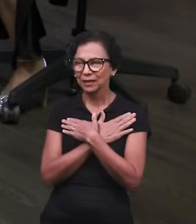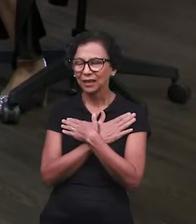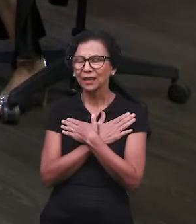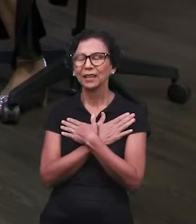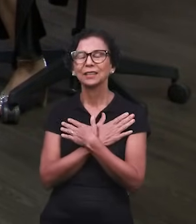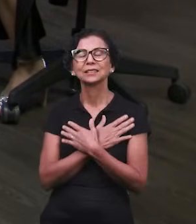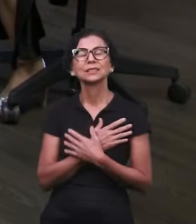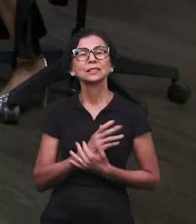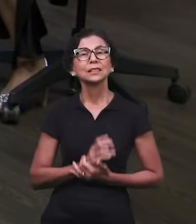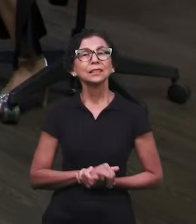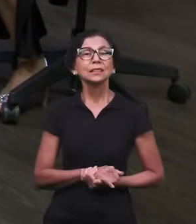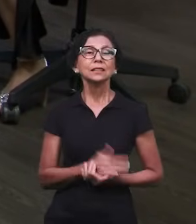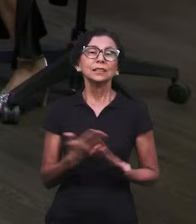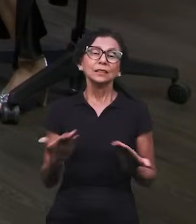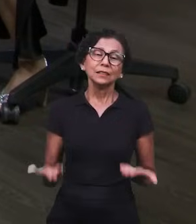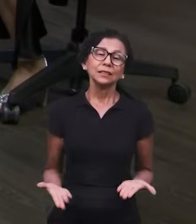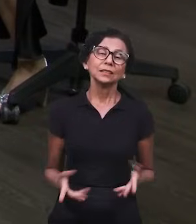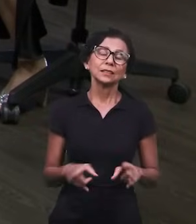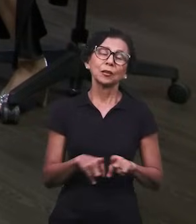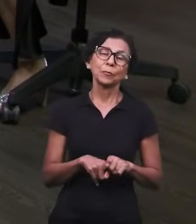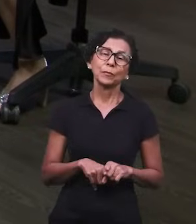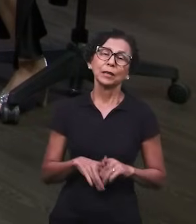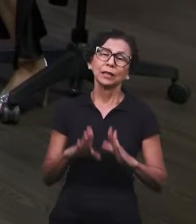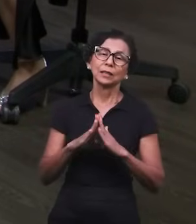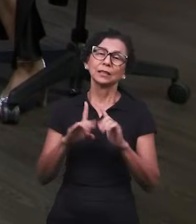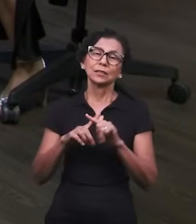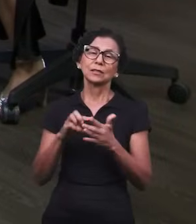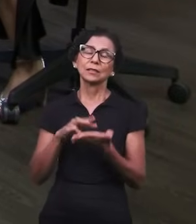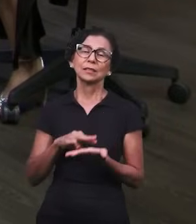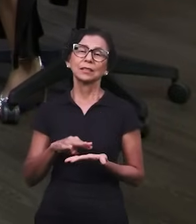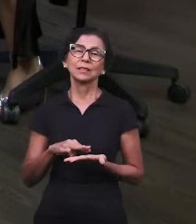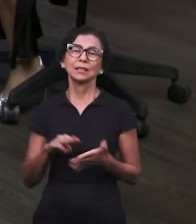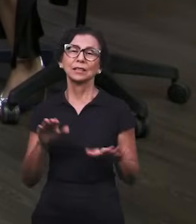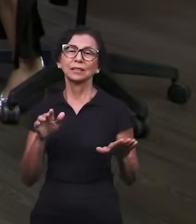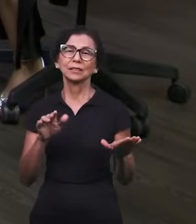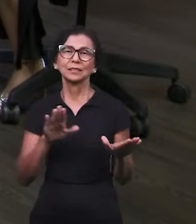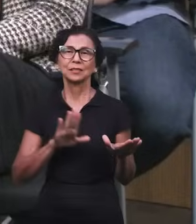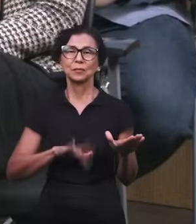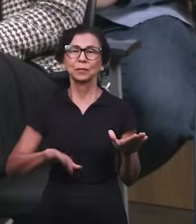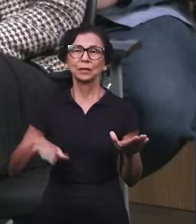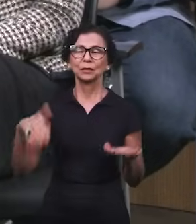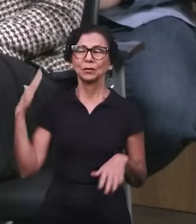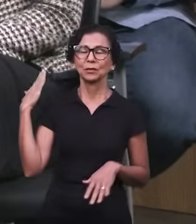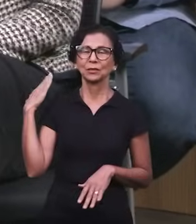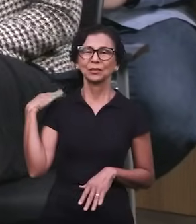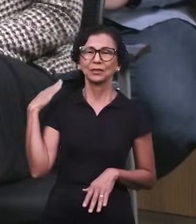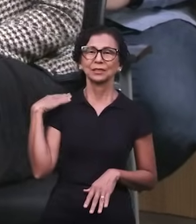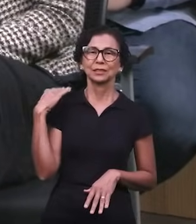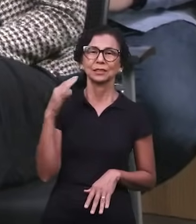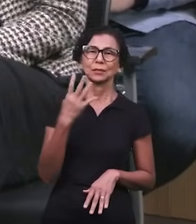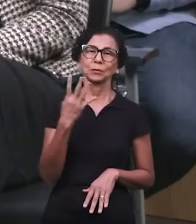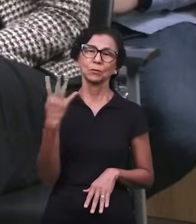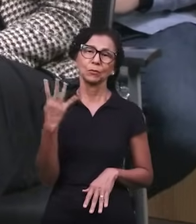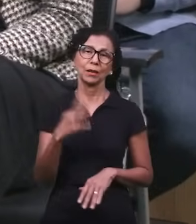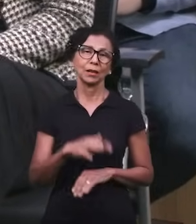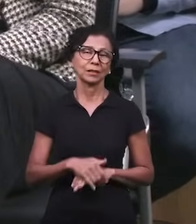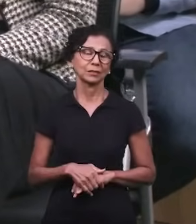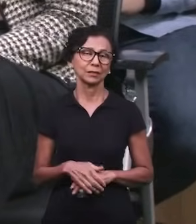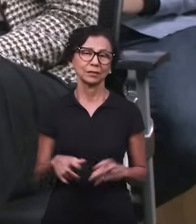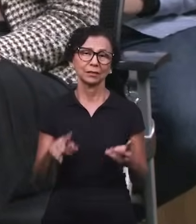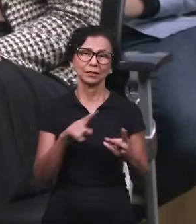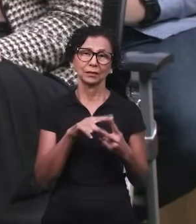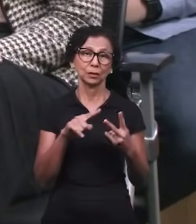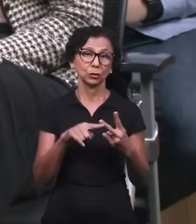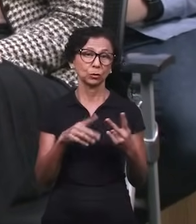ter certeza. Assim como o pessoal da Praia 4 também está bem de pastor, né? Praia da Costa 4 está bem de pastor. O Adriano e o Diniz não precisa de